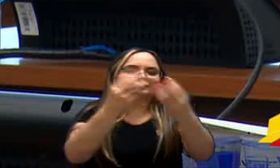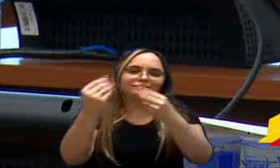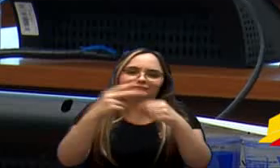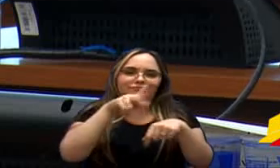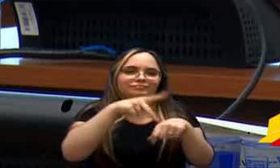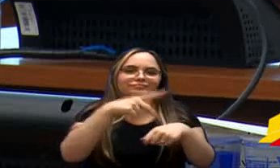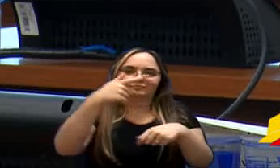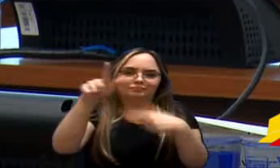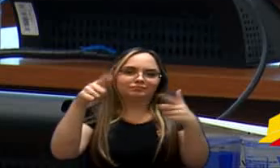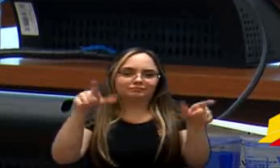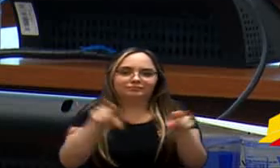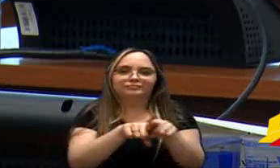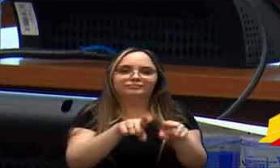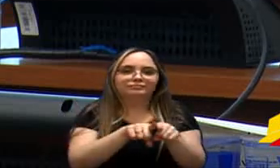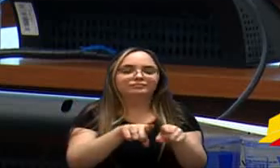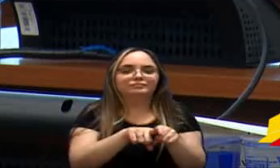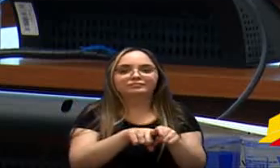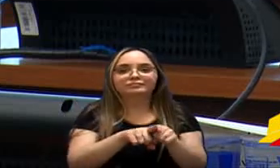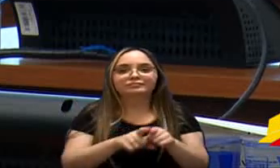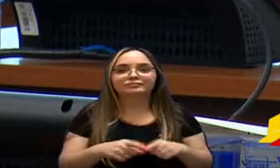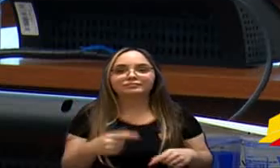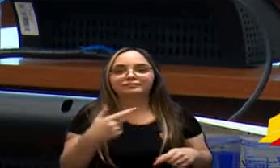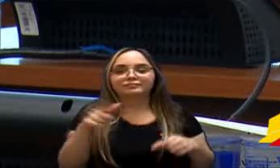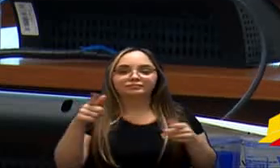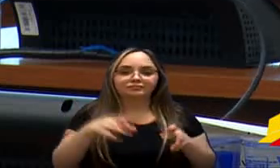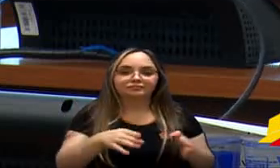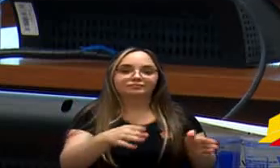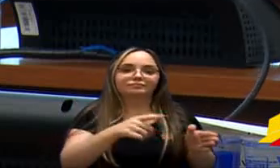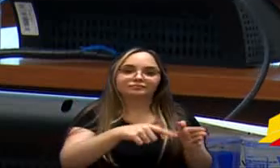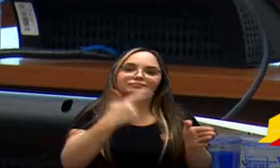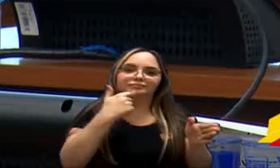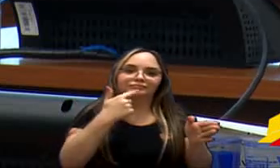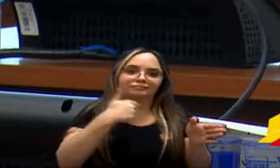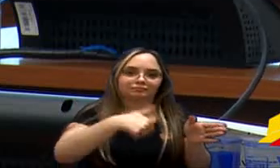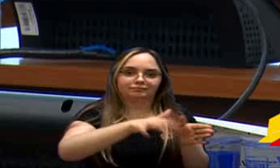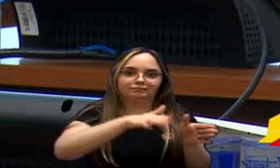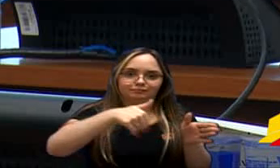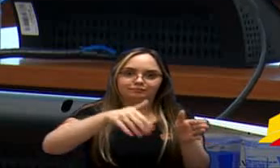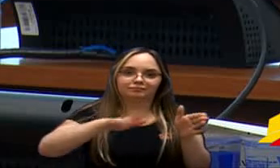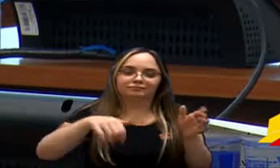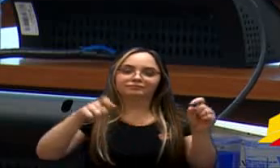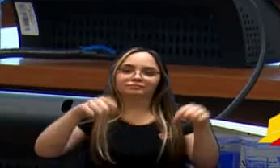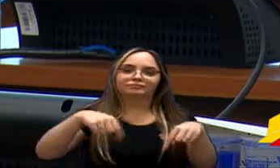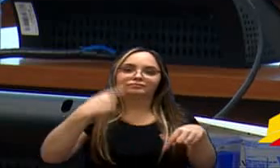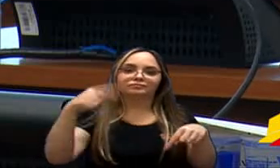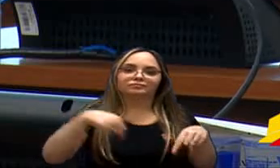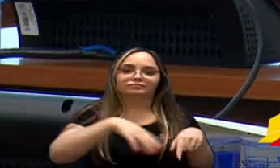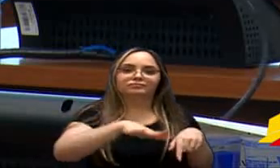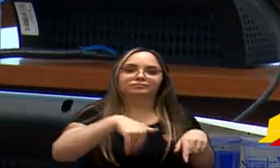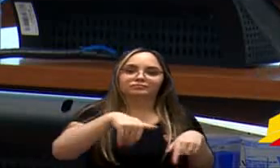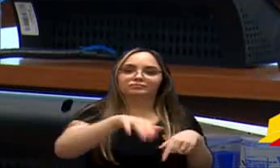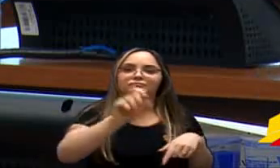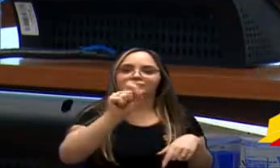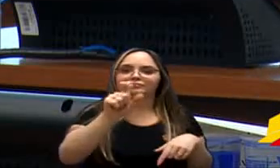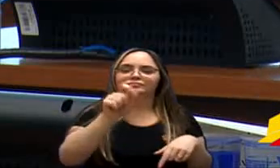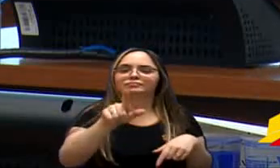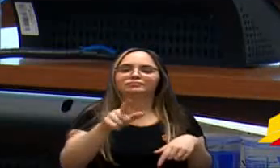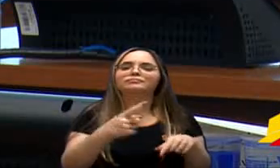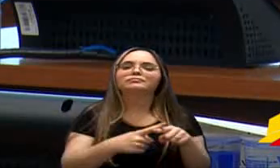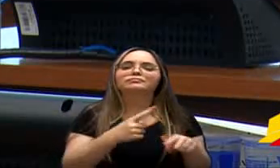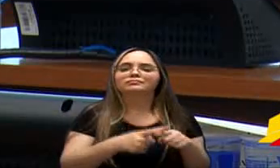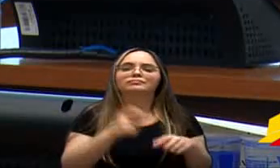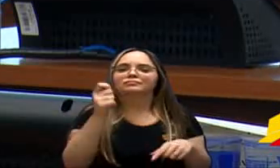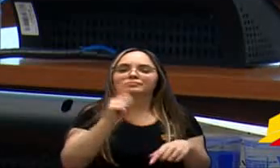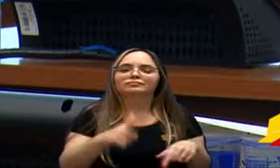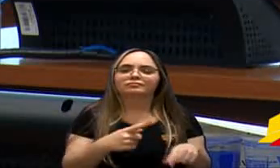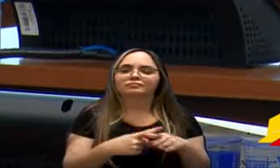do país, as ciclovias são vermelhas. E aqui nós pintamos de azul. Baseado no que a